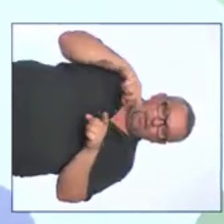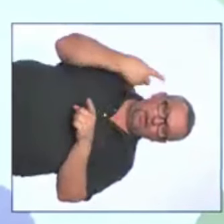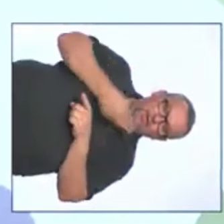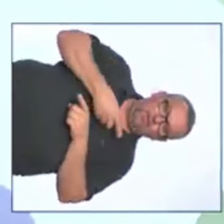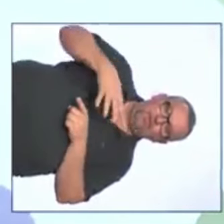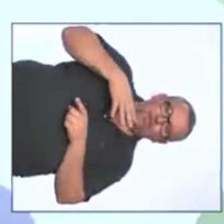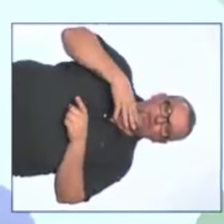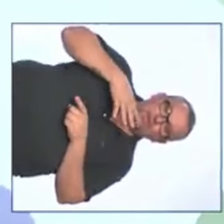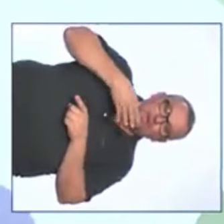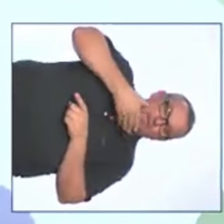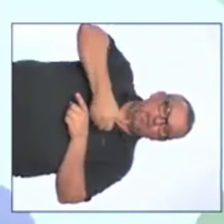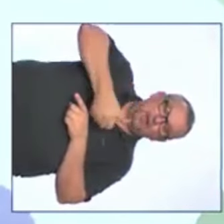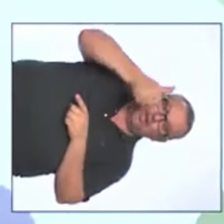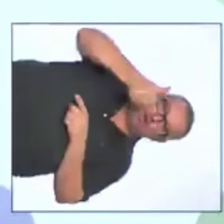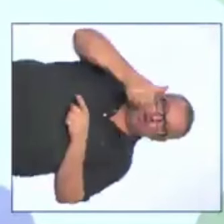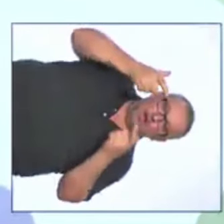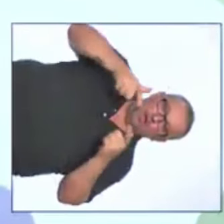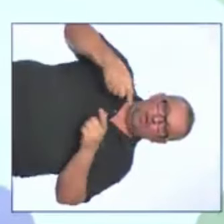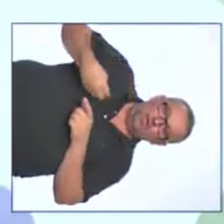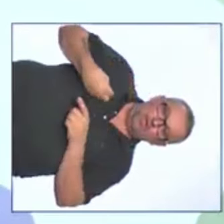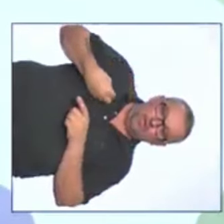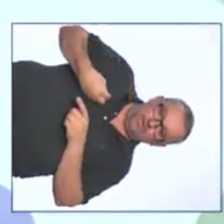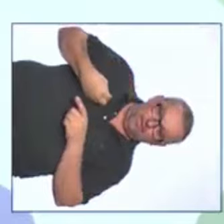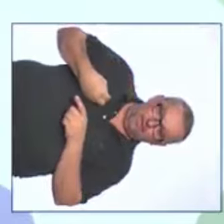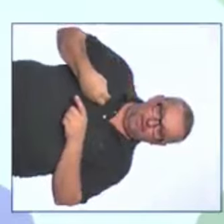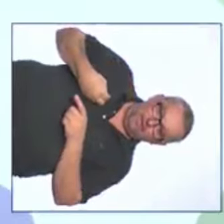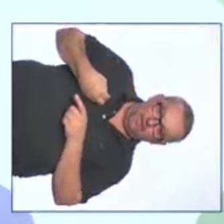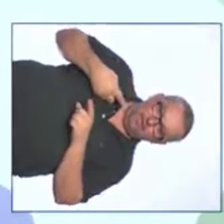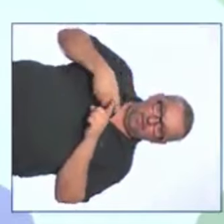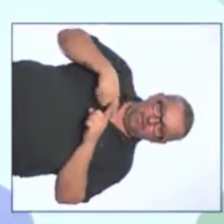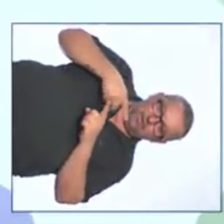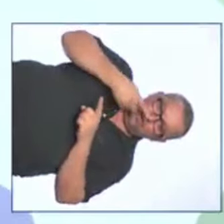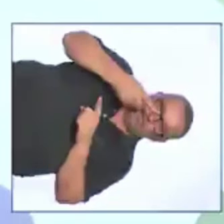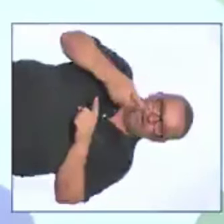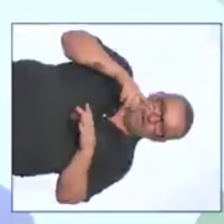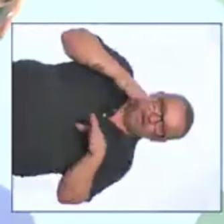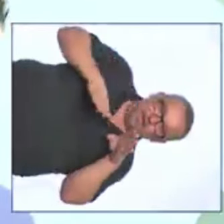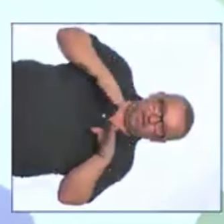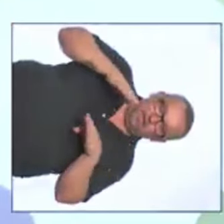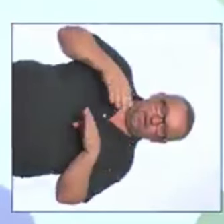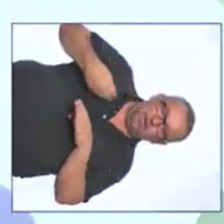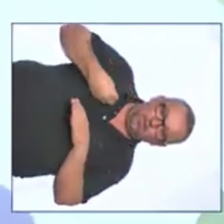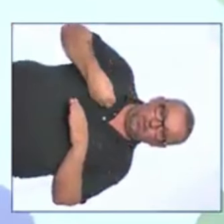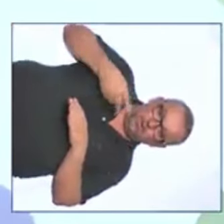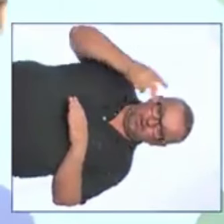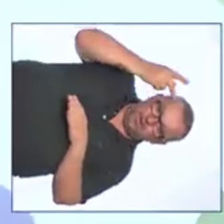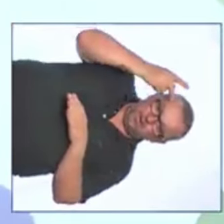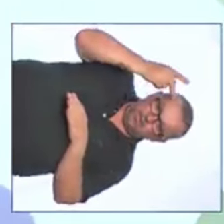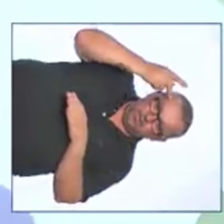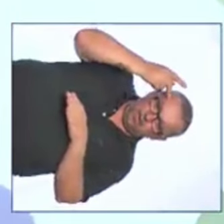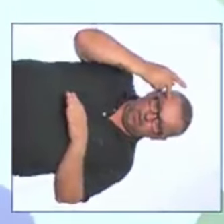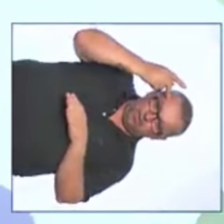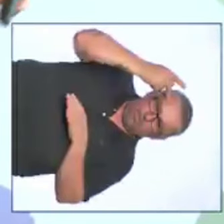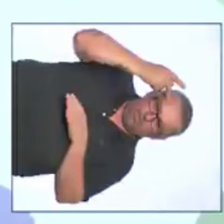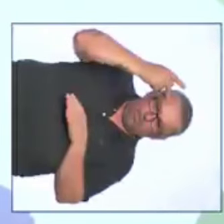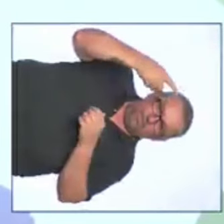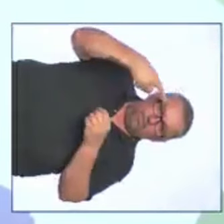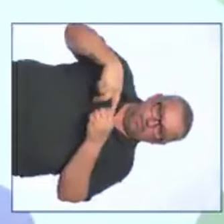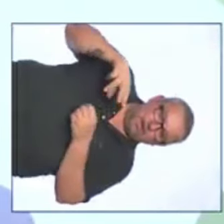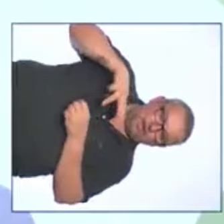conheça melhor aonde a gente vive porque como eu falei antes eu moro num bairro de São Paulo da cidade de São Paulo